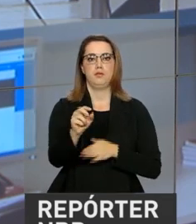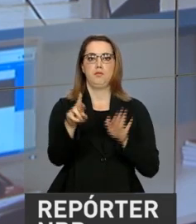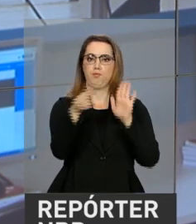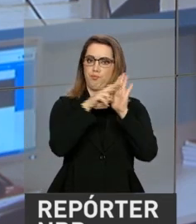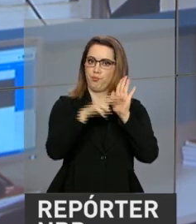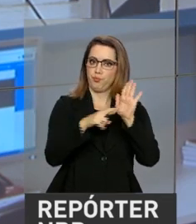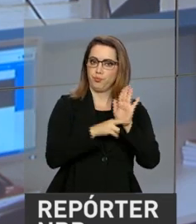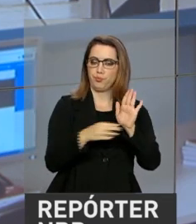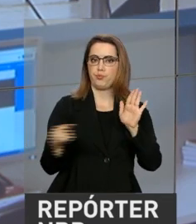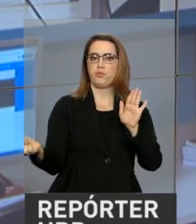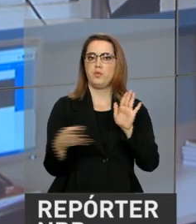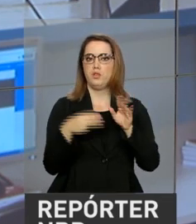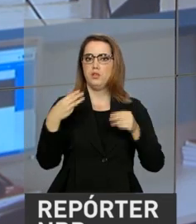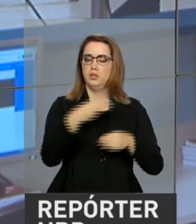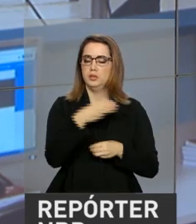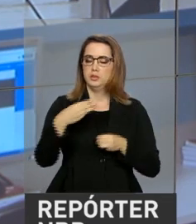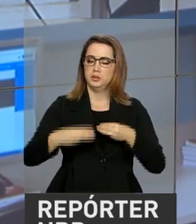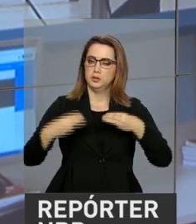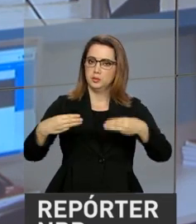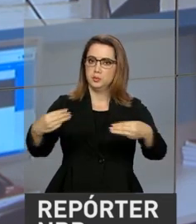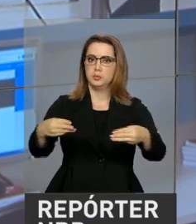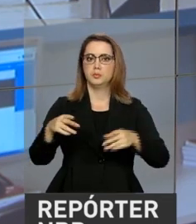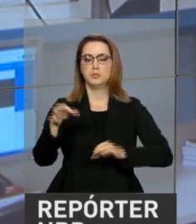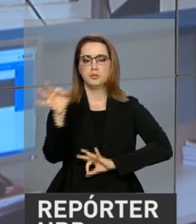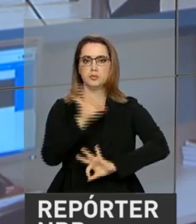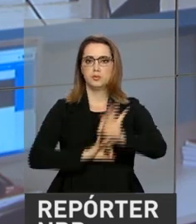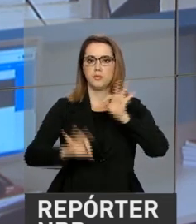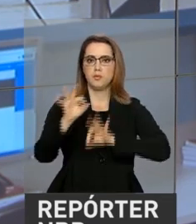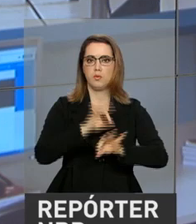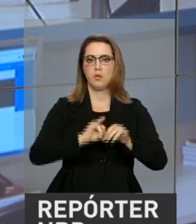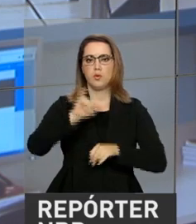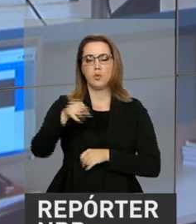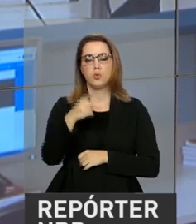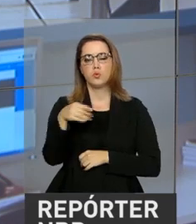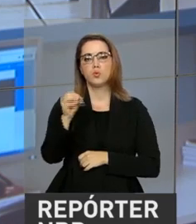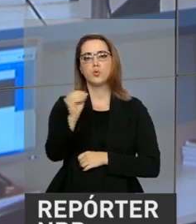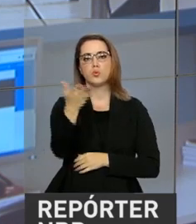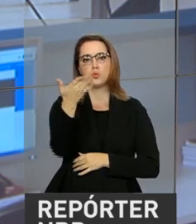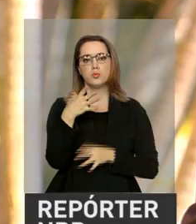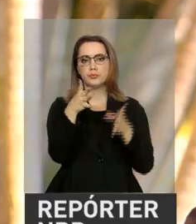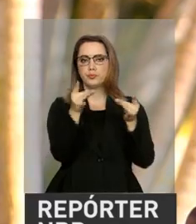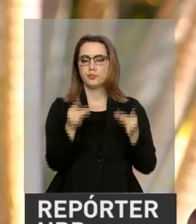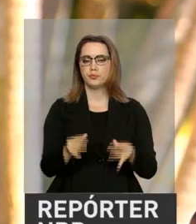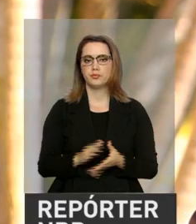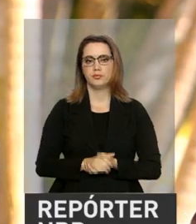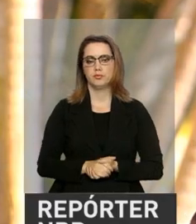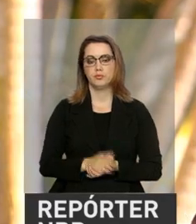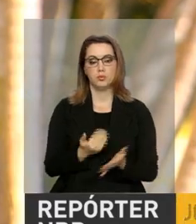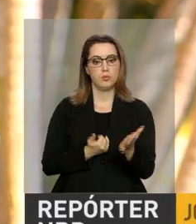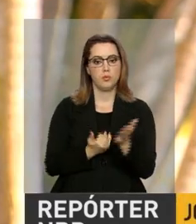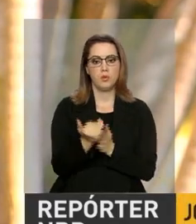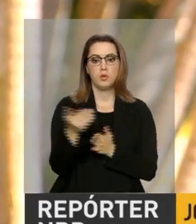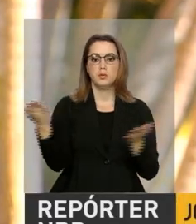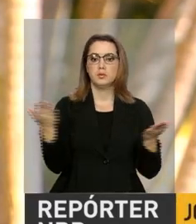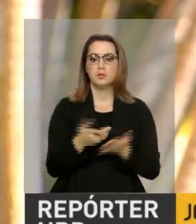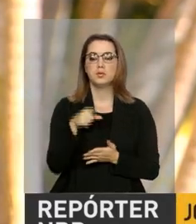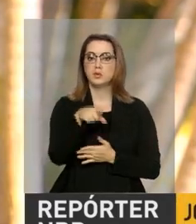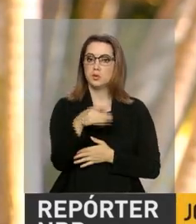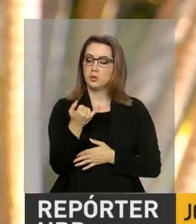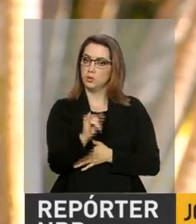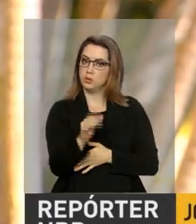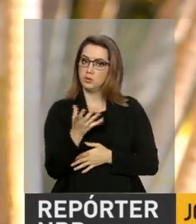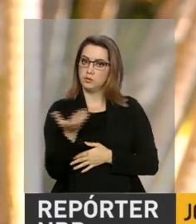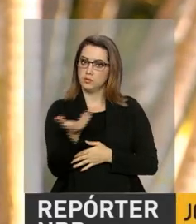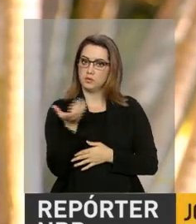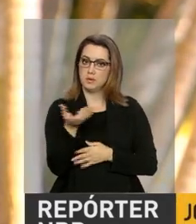Ministério do planejamento desenvolvimento e gestão João Pedro Neto tem os detalhes a partir de agora quem optar por concorrer